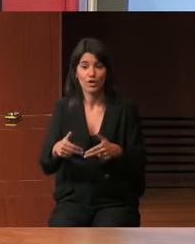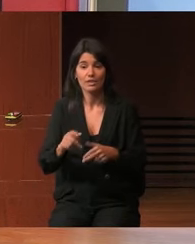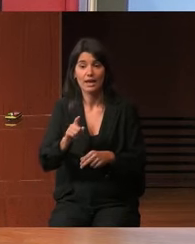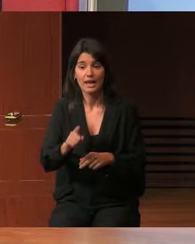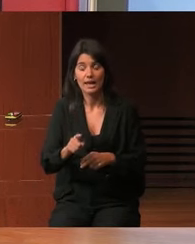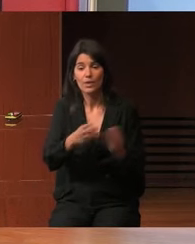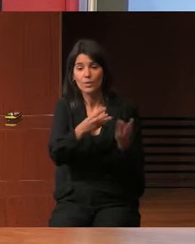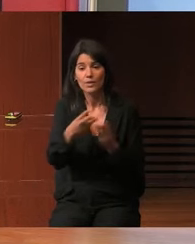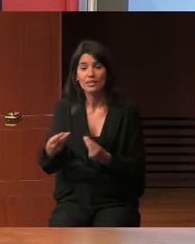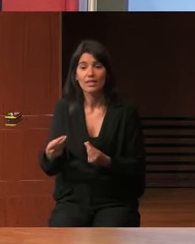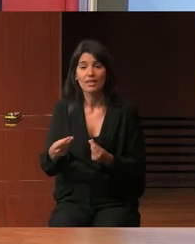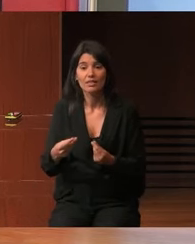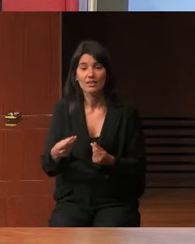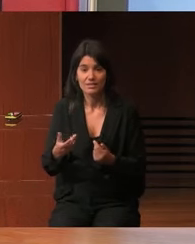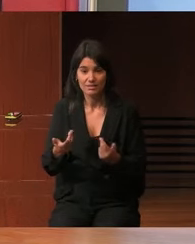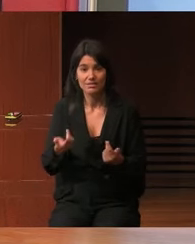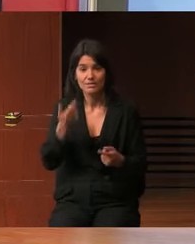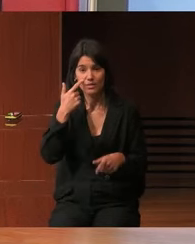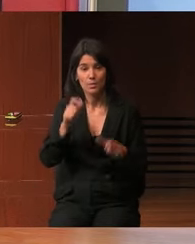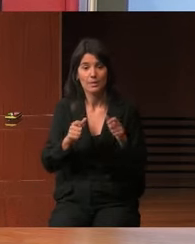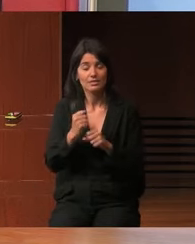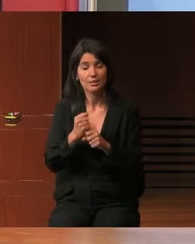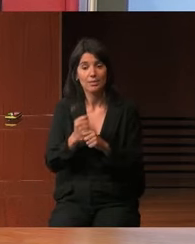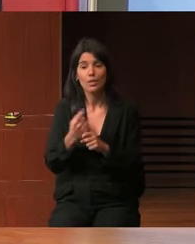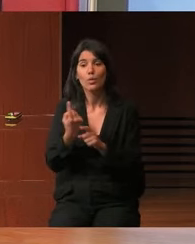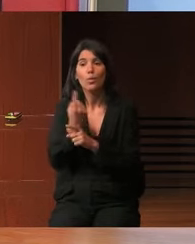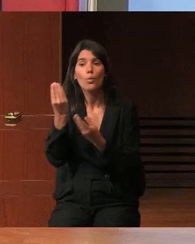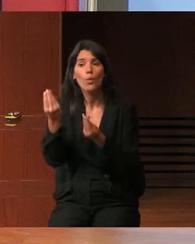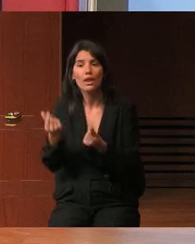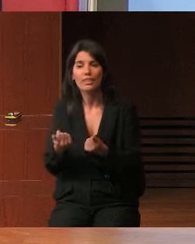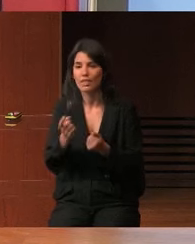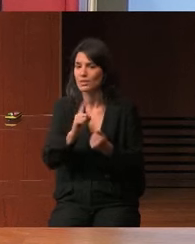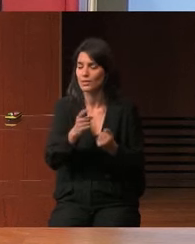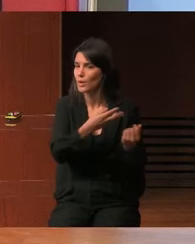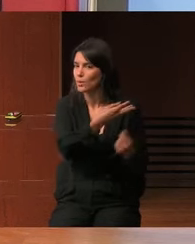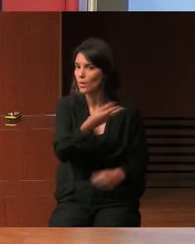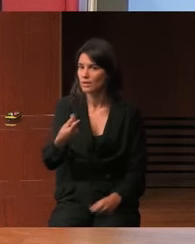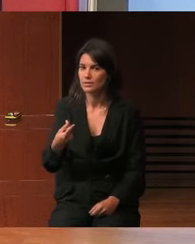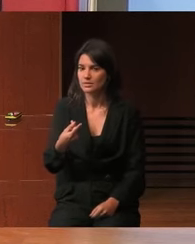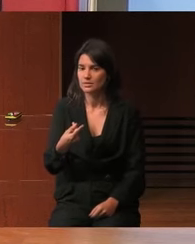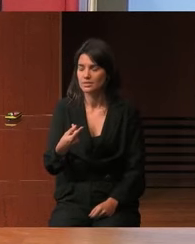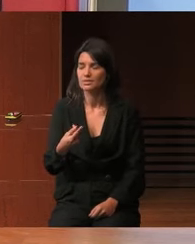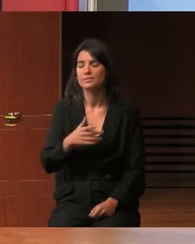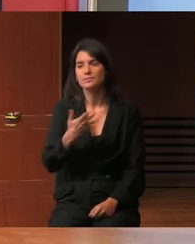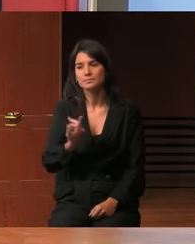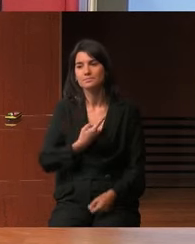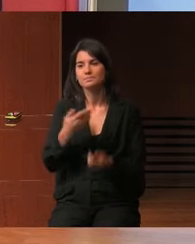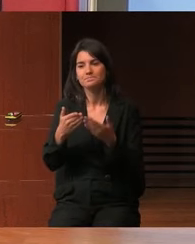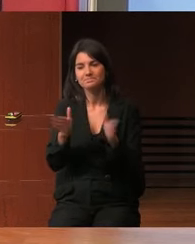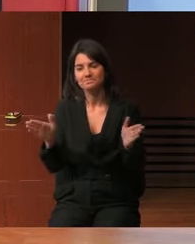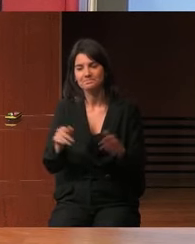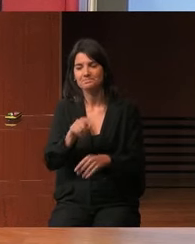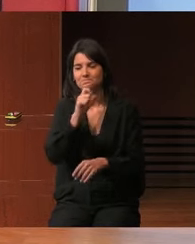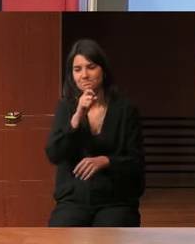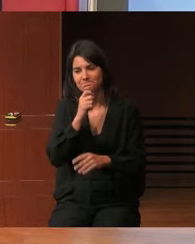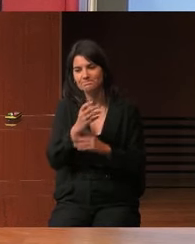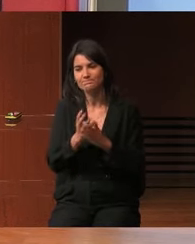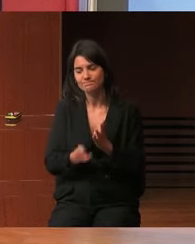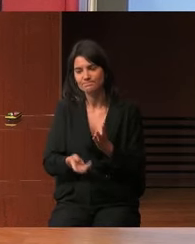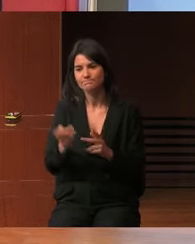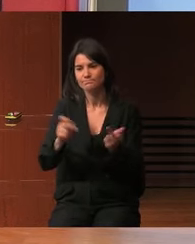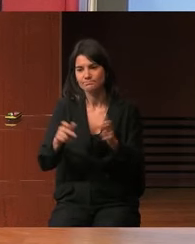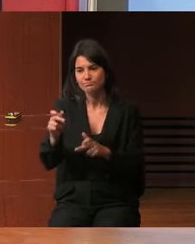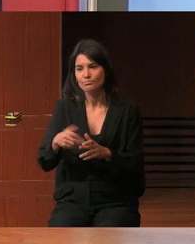questão do quantitativo. As humanidades trabalham com o qualitativo e não com o quantitativo. Portanto, temos de estar abertos às possibilidades que